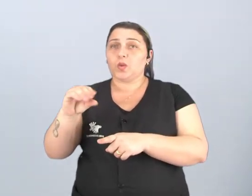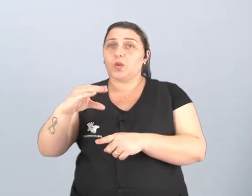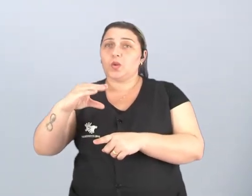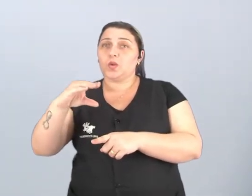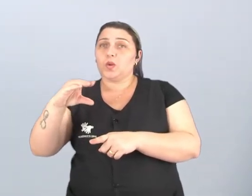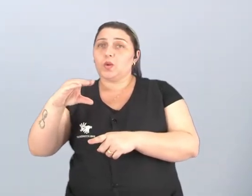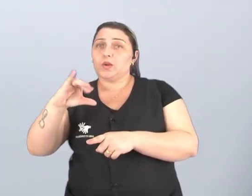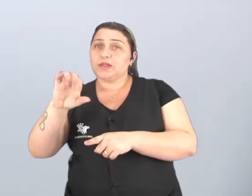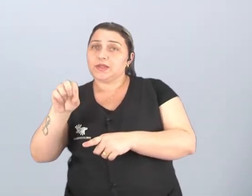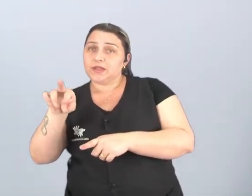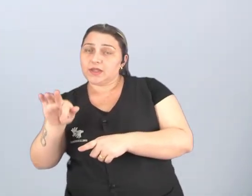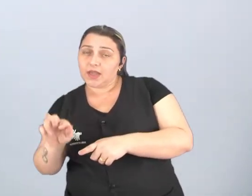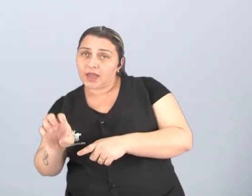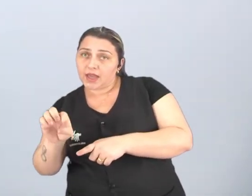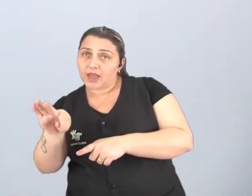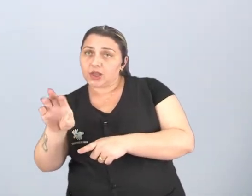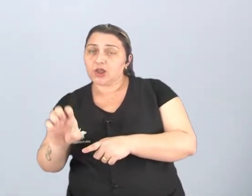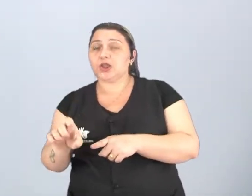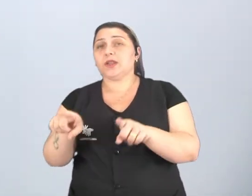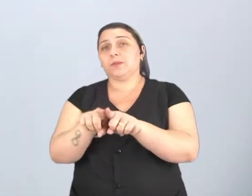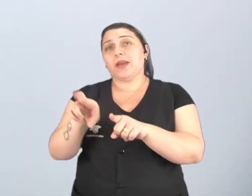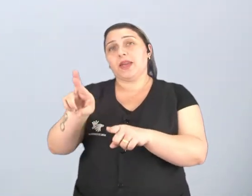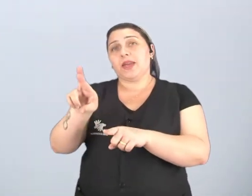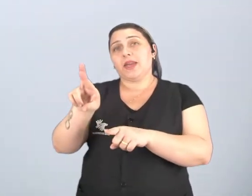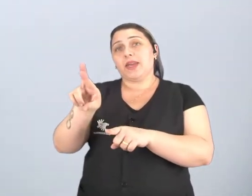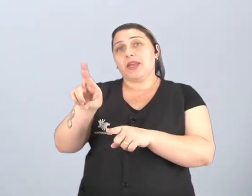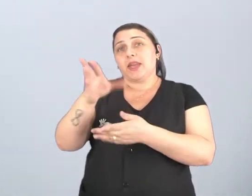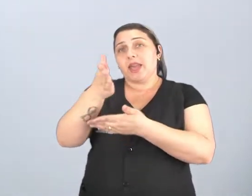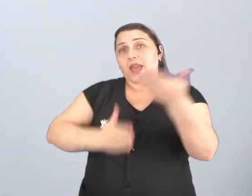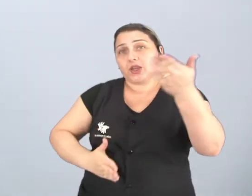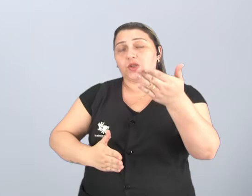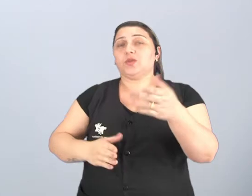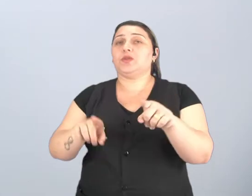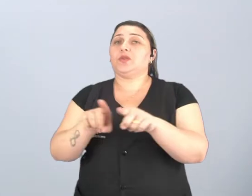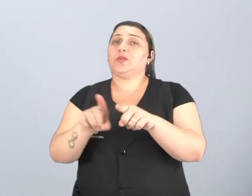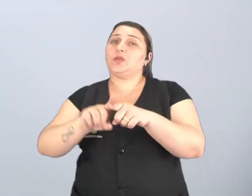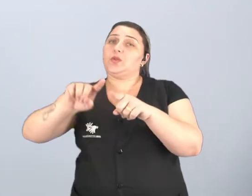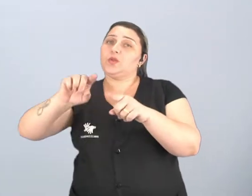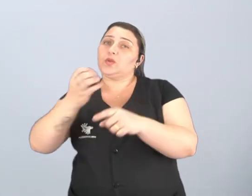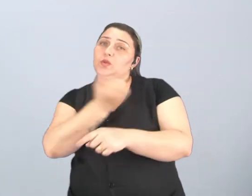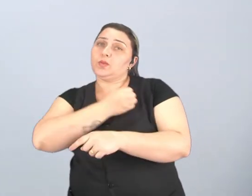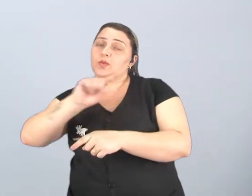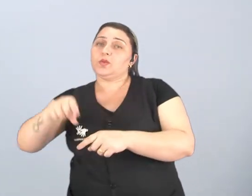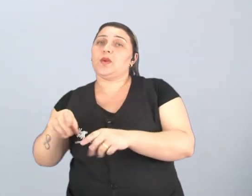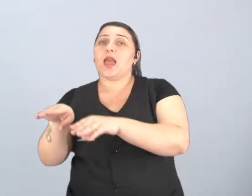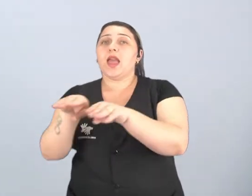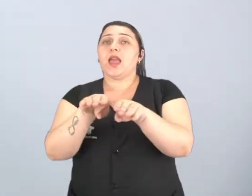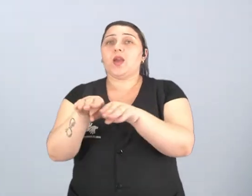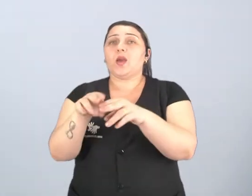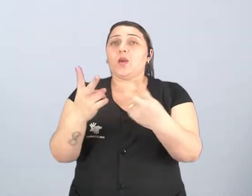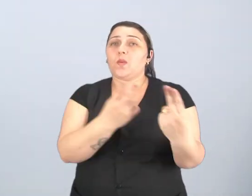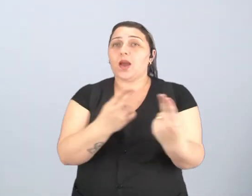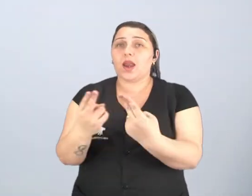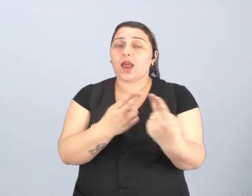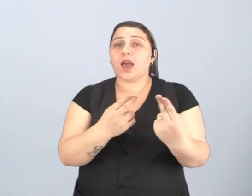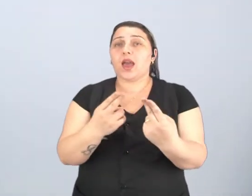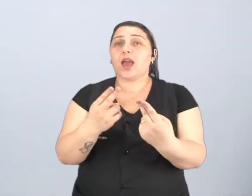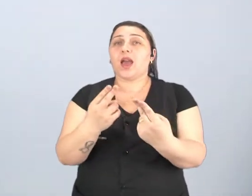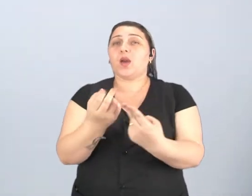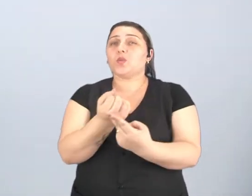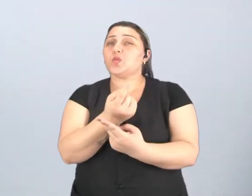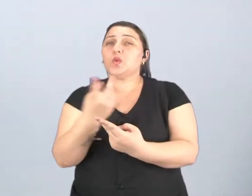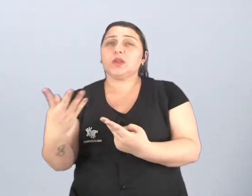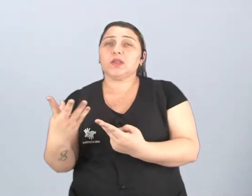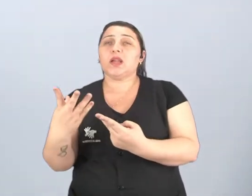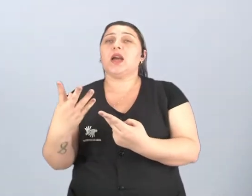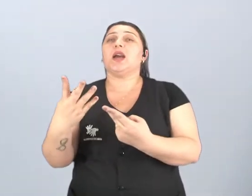certo? Então, nós vimos que para dividir números com vírgulas, nós temos que fazer o quê? Igualar a quantidade de casas